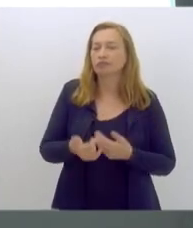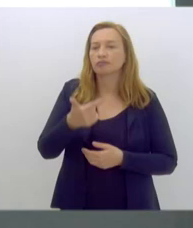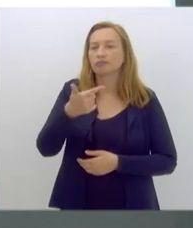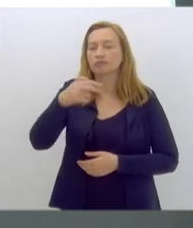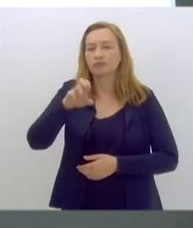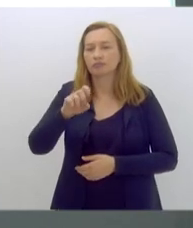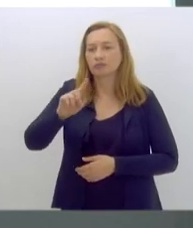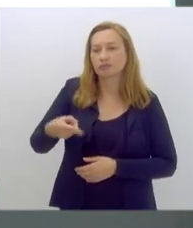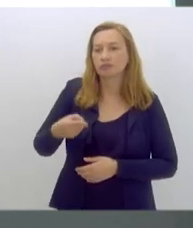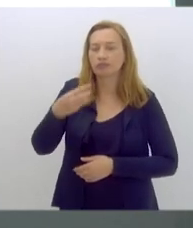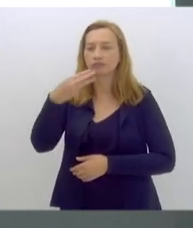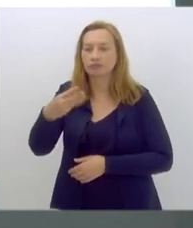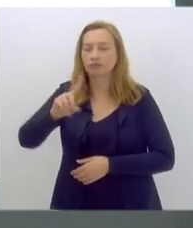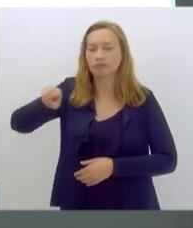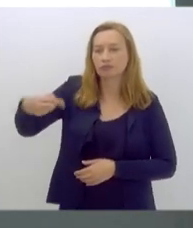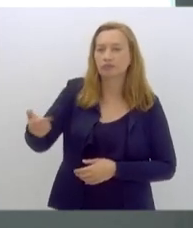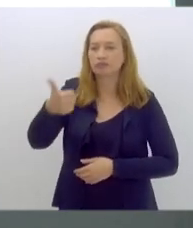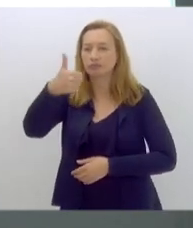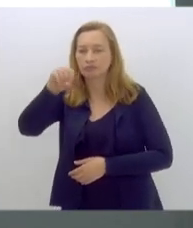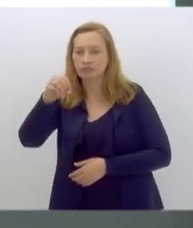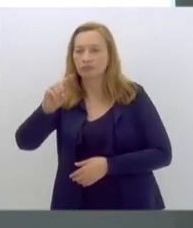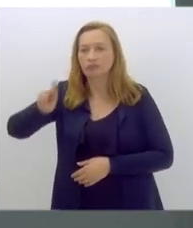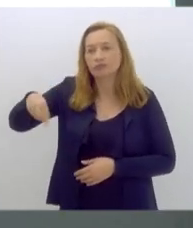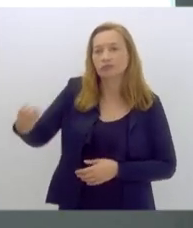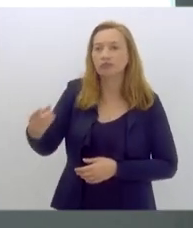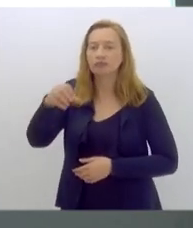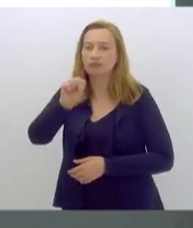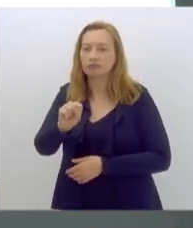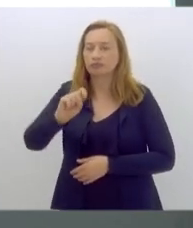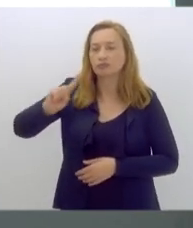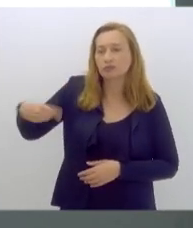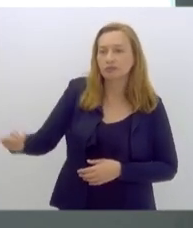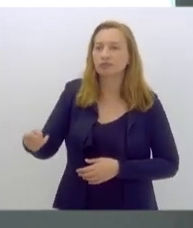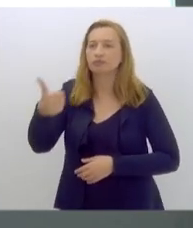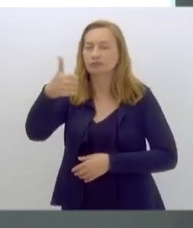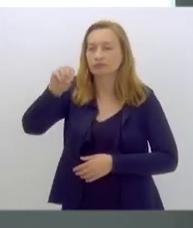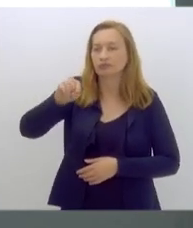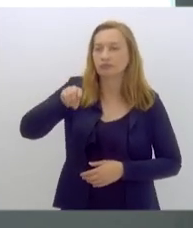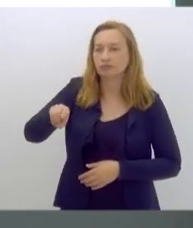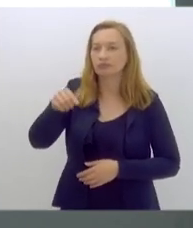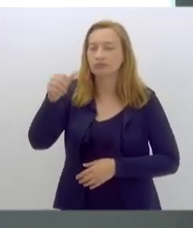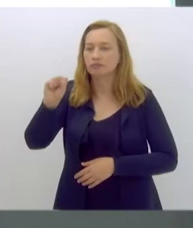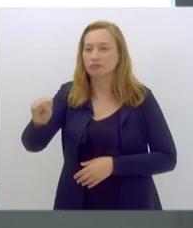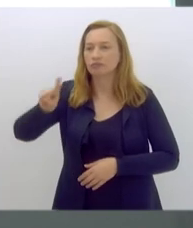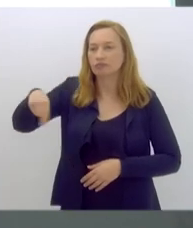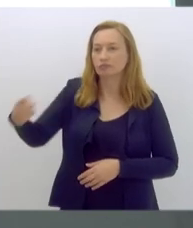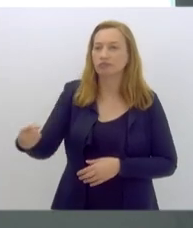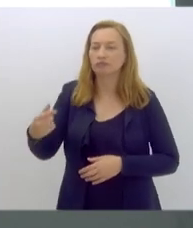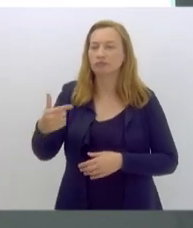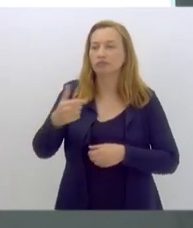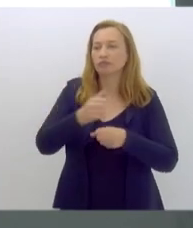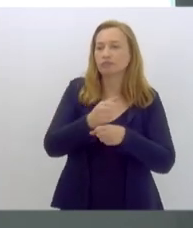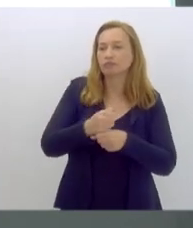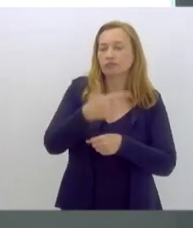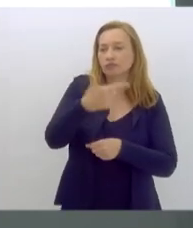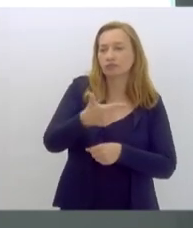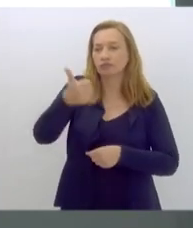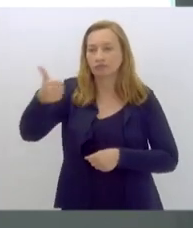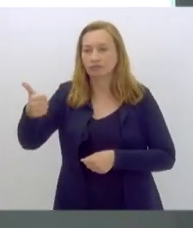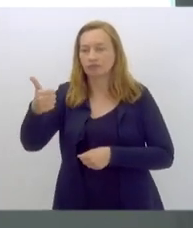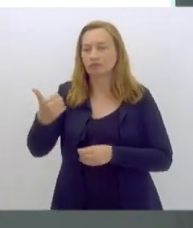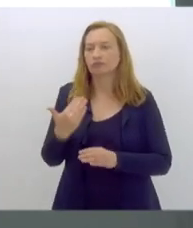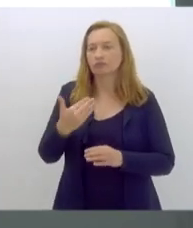depois no ano seguinte 10 bi depois 8 10.8 chegando em 2021 no encaminhamento que foi feito